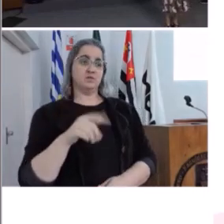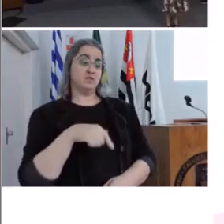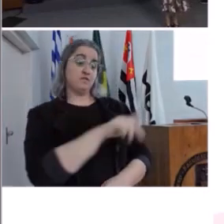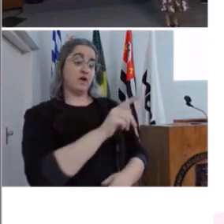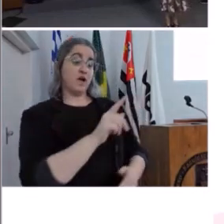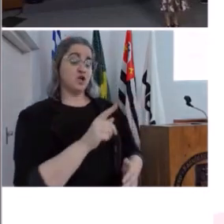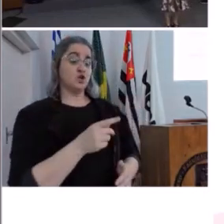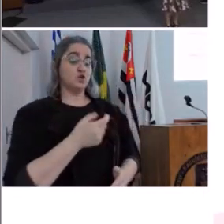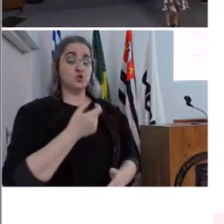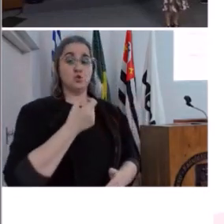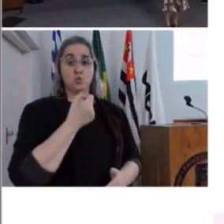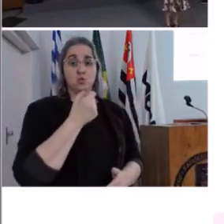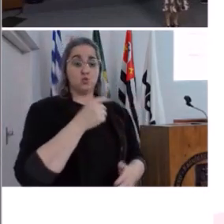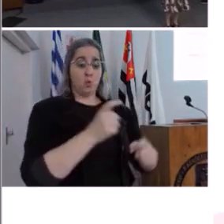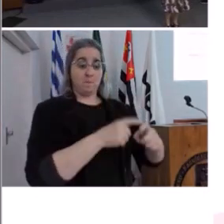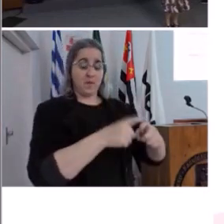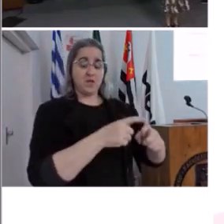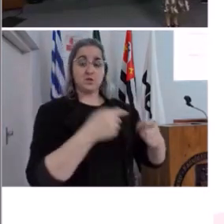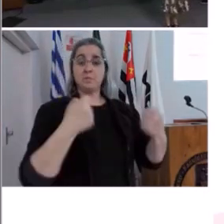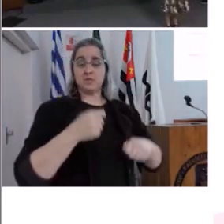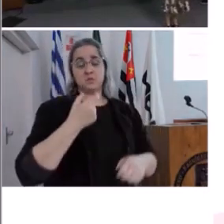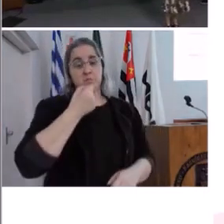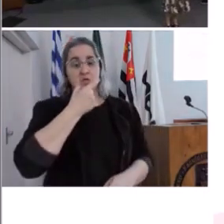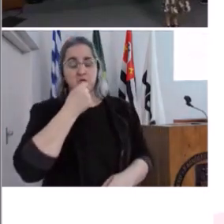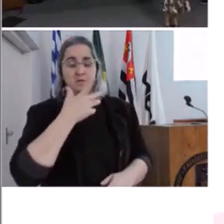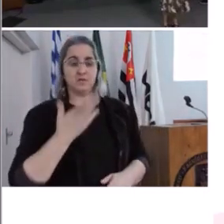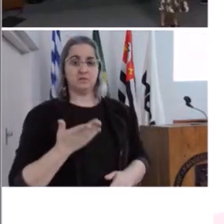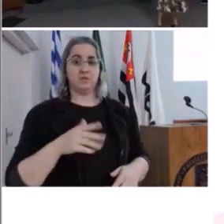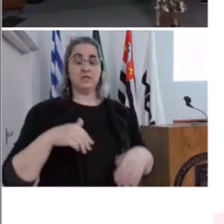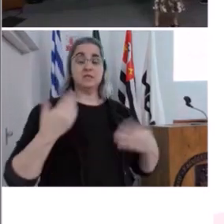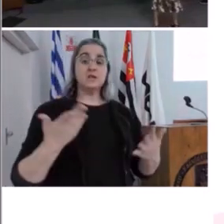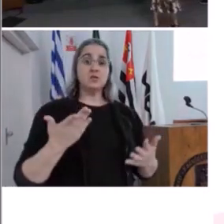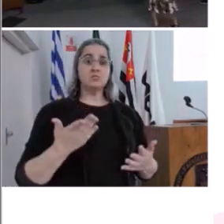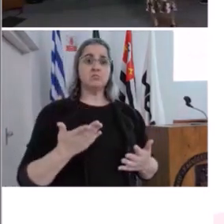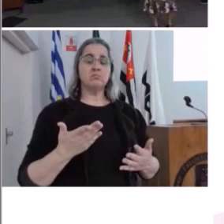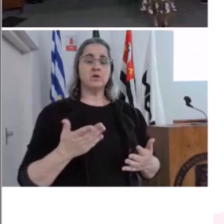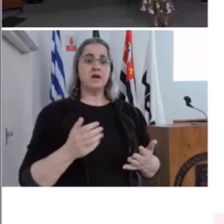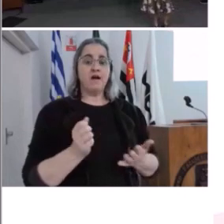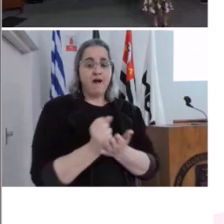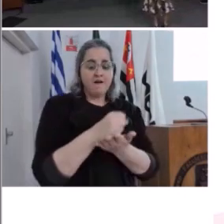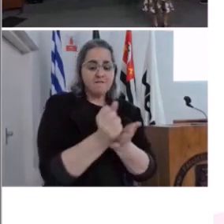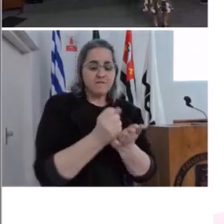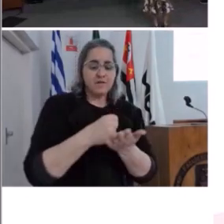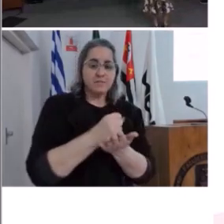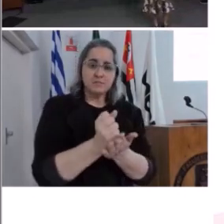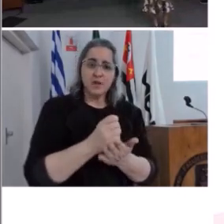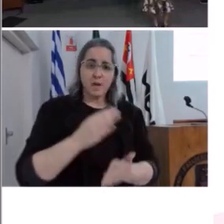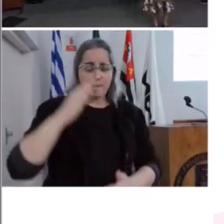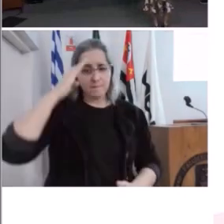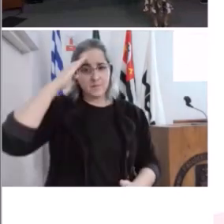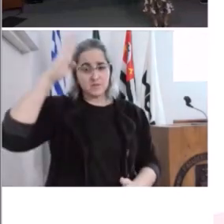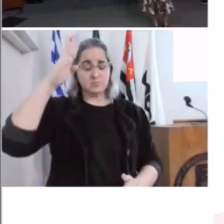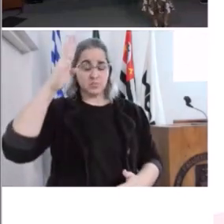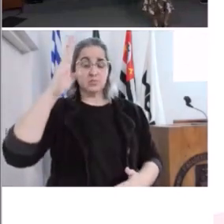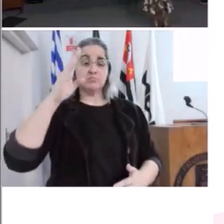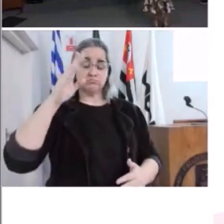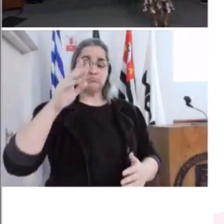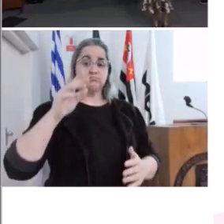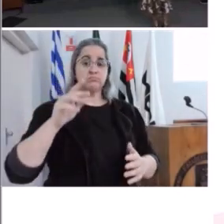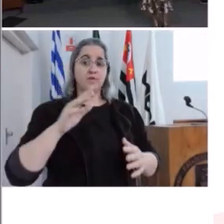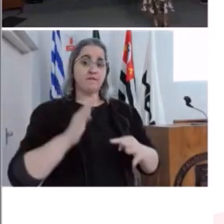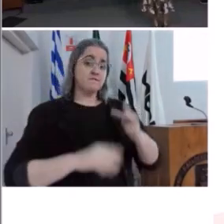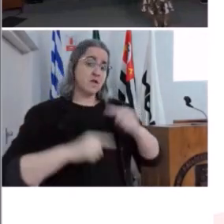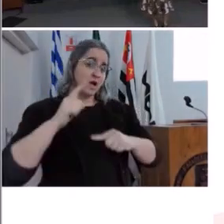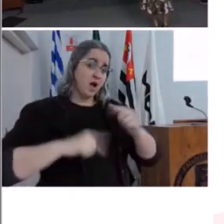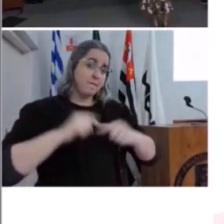medicaçãozinha. Então, o fármaco, ele vai ser sempre a primeira ferramenta de tratamento de um paciente. Mas,